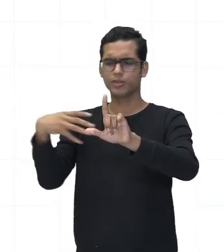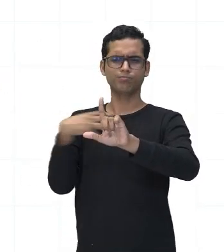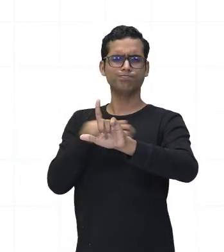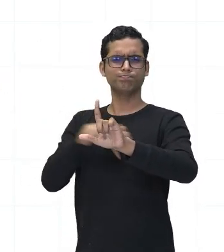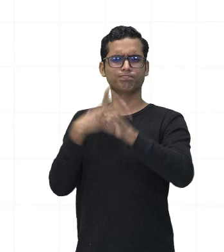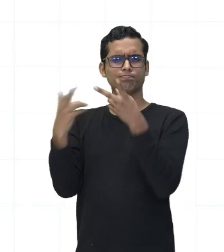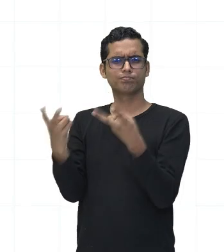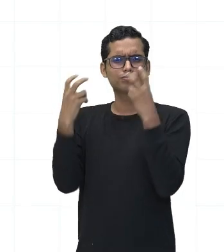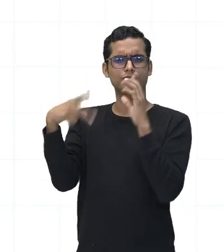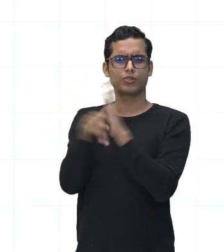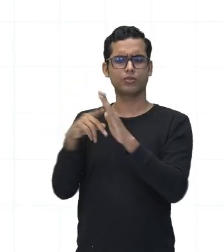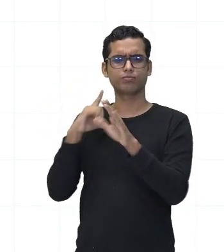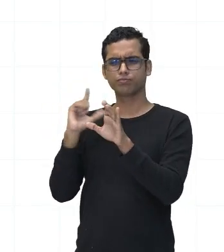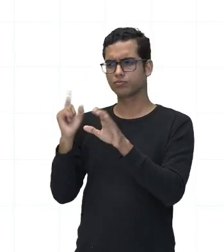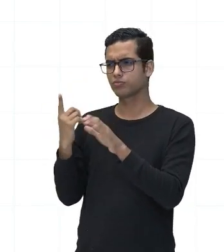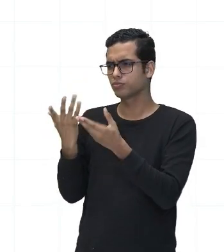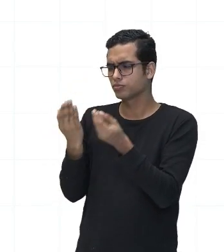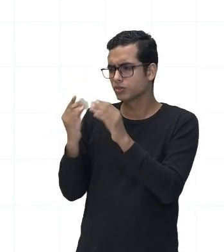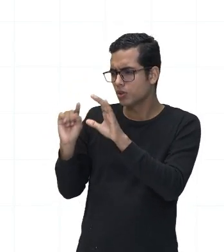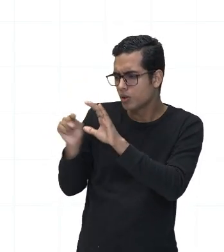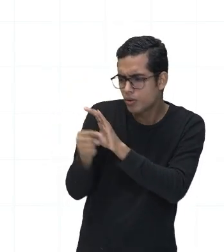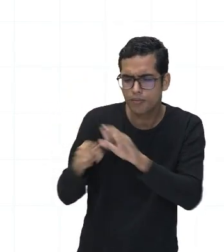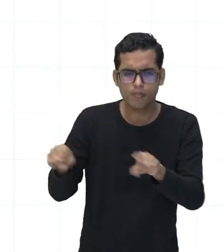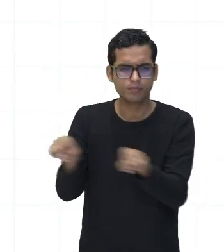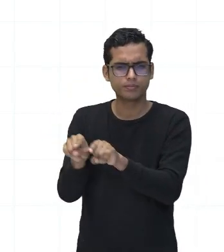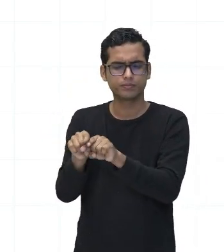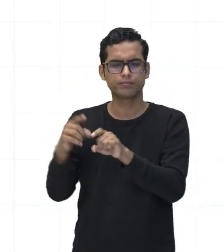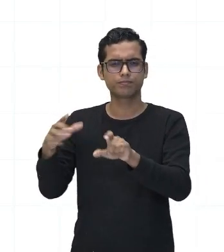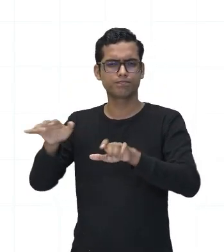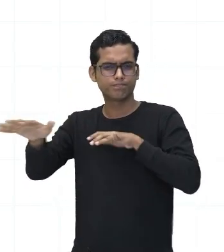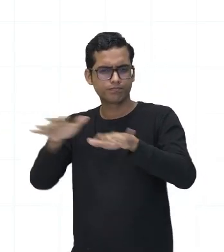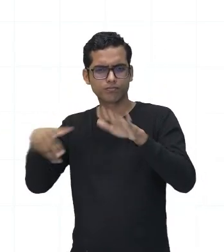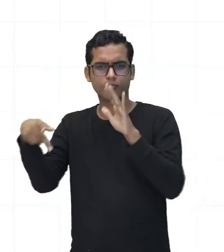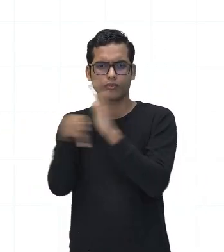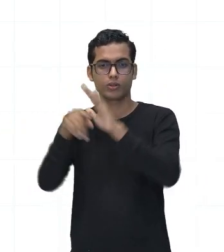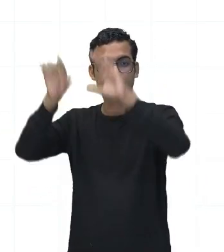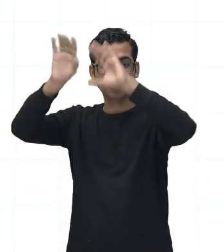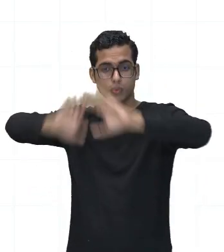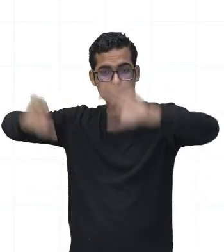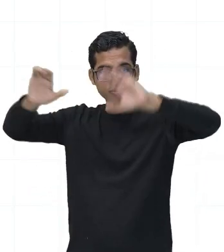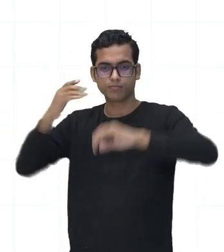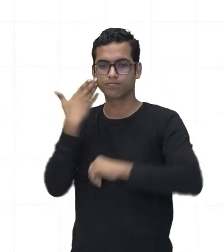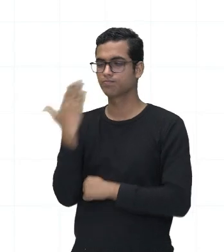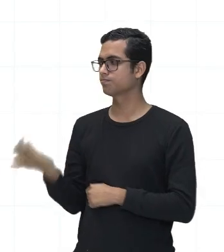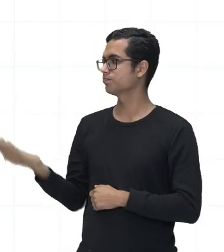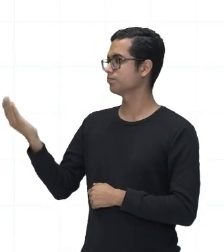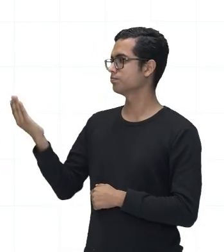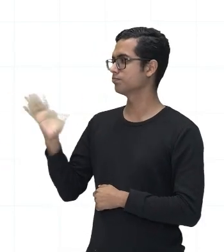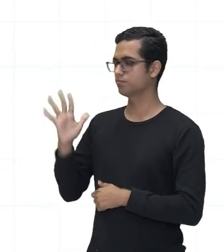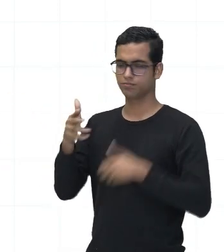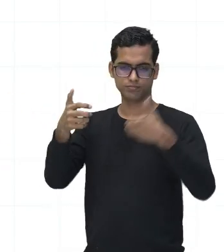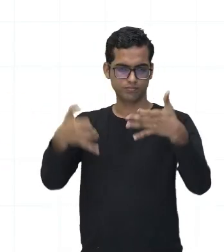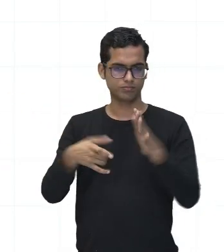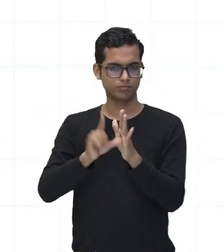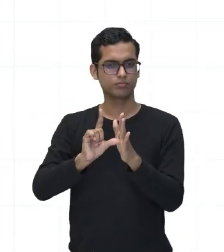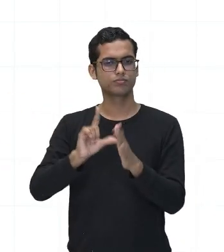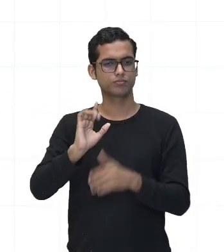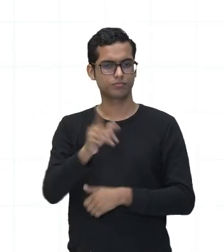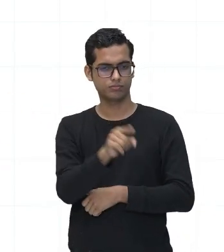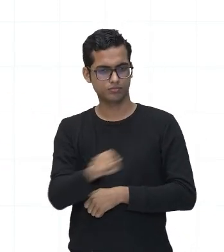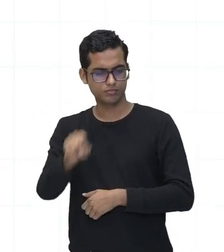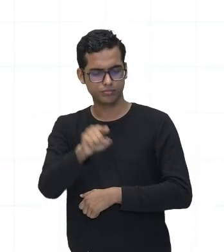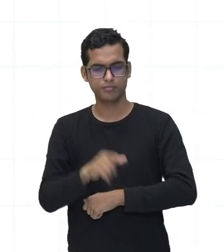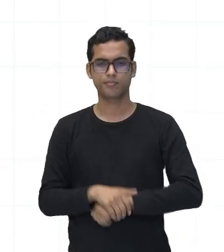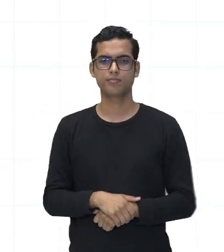de profundidade e movimento ao céu, como eu já falei para vocês. E agora vamos mostrar uma